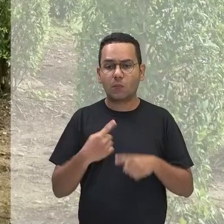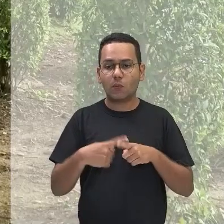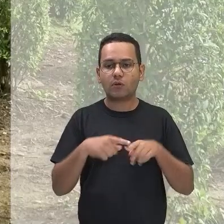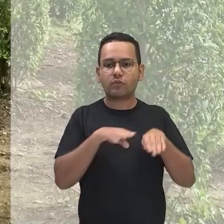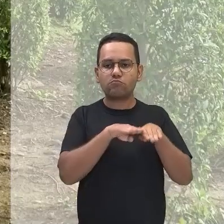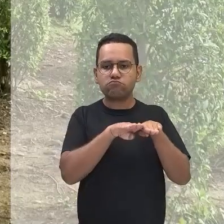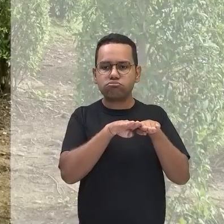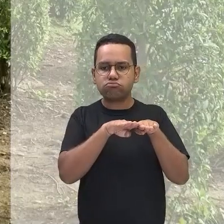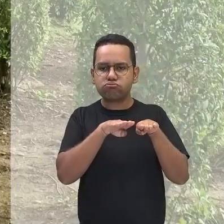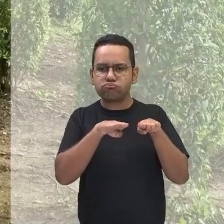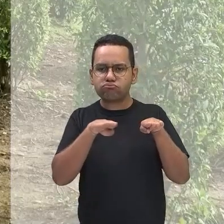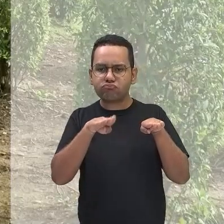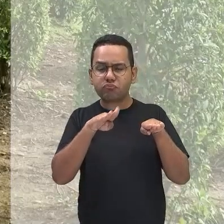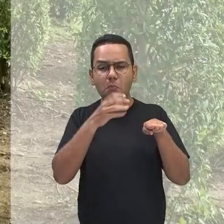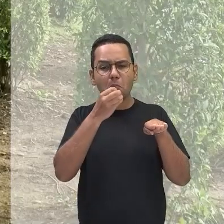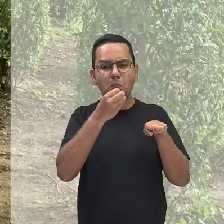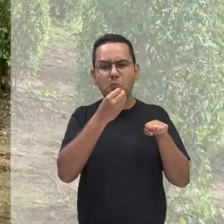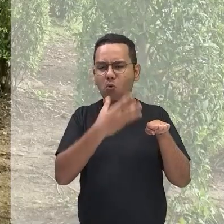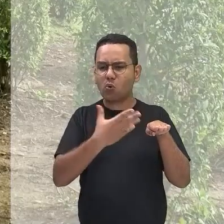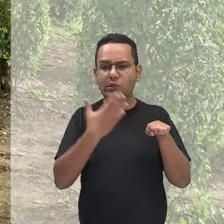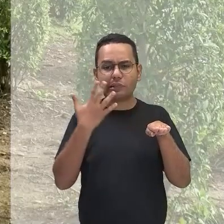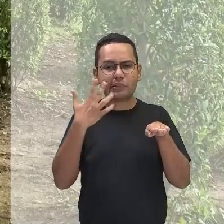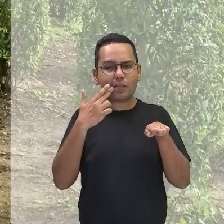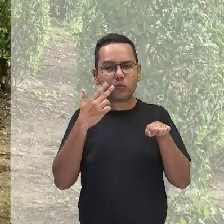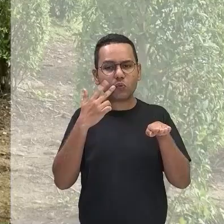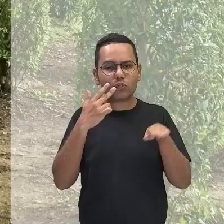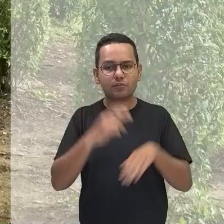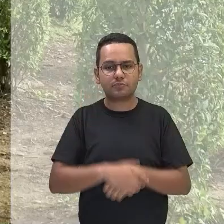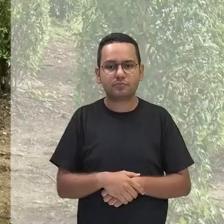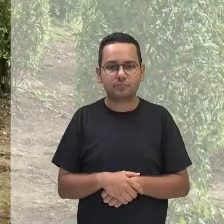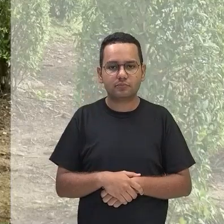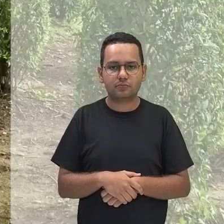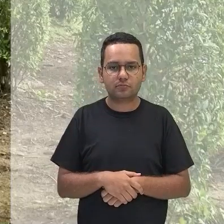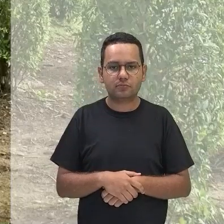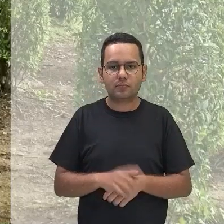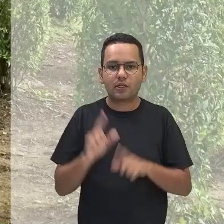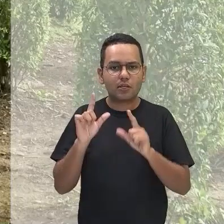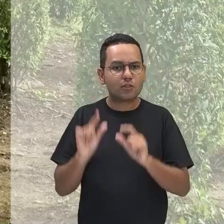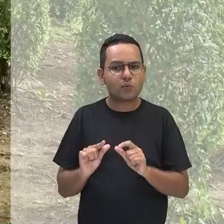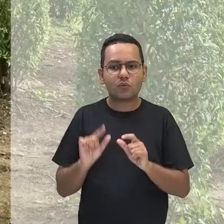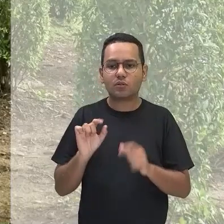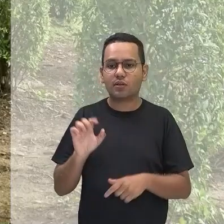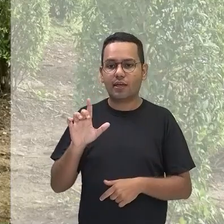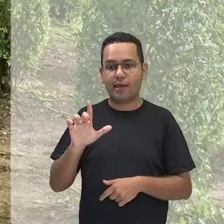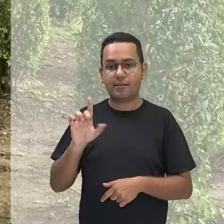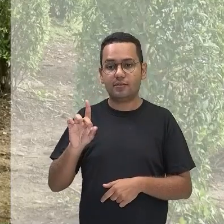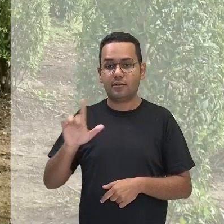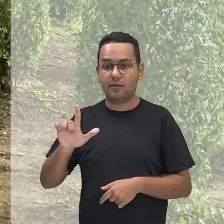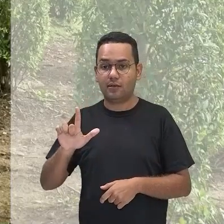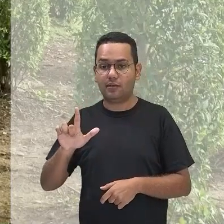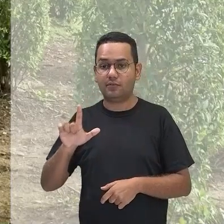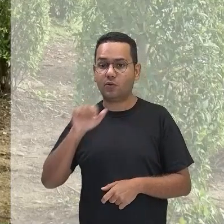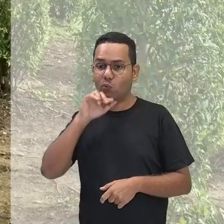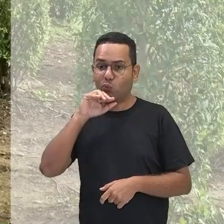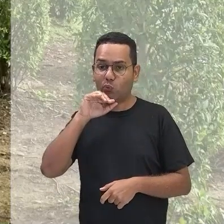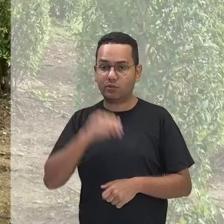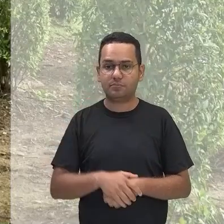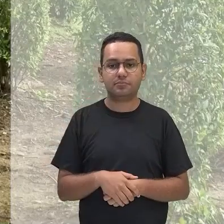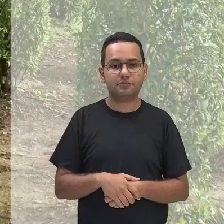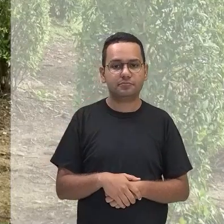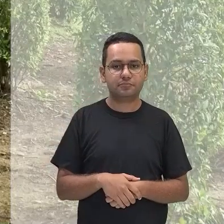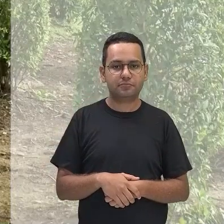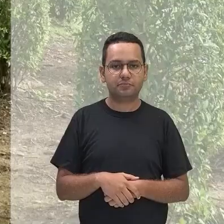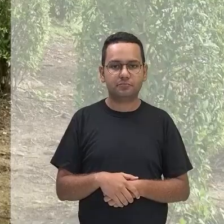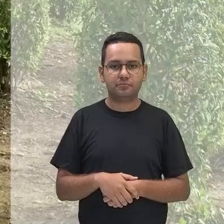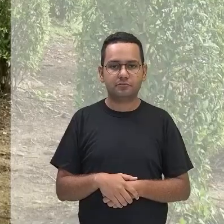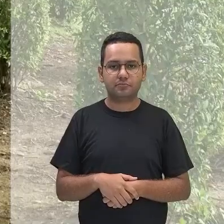estabilizada. É um santo remédio natural. Vai reduzir o quê, gente? O colesterol ruim, que nós vimos aí, que é o LDL, o